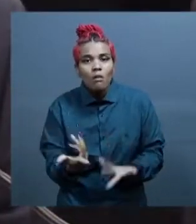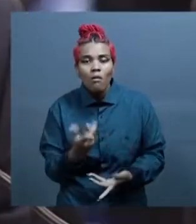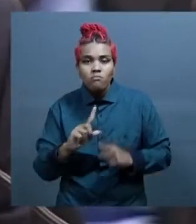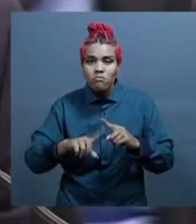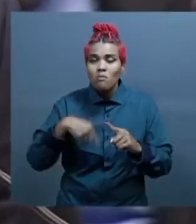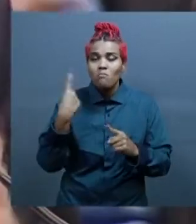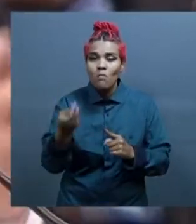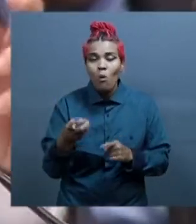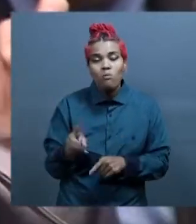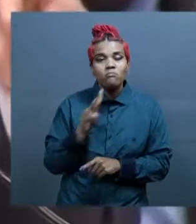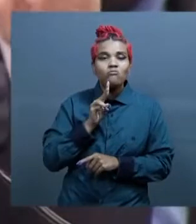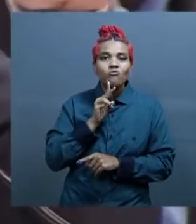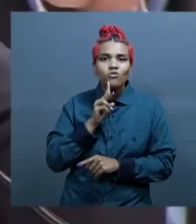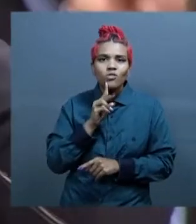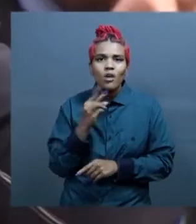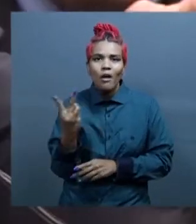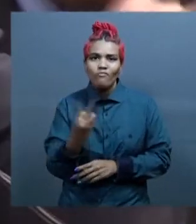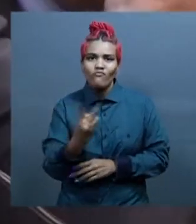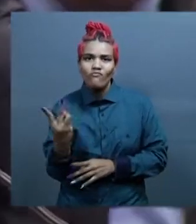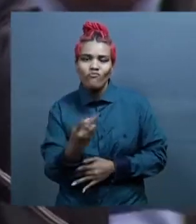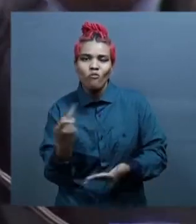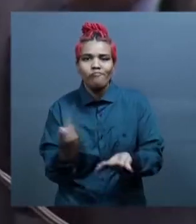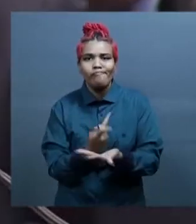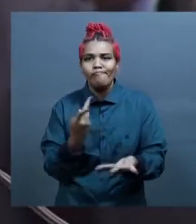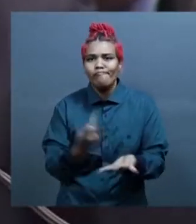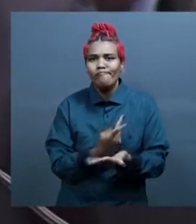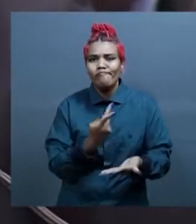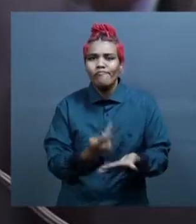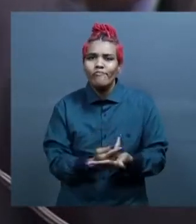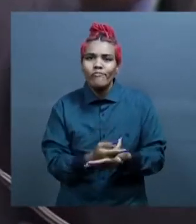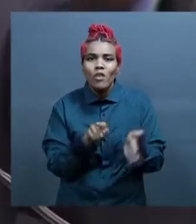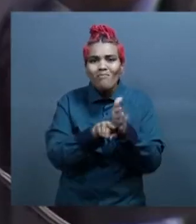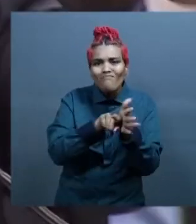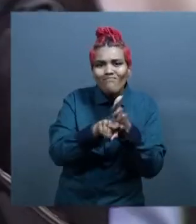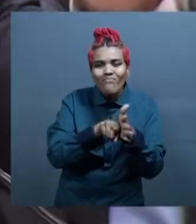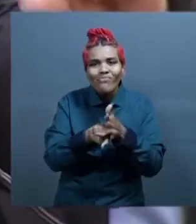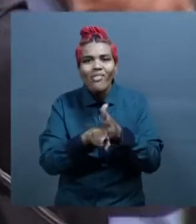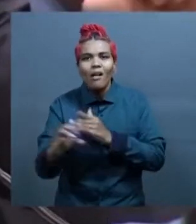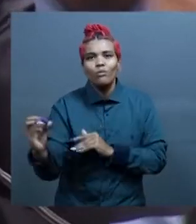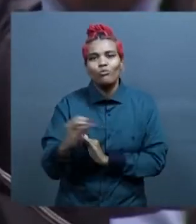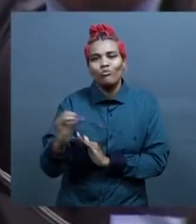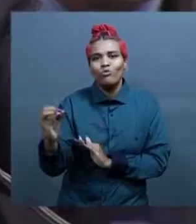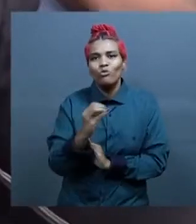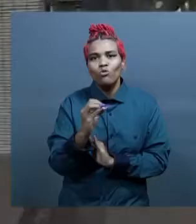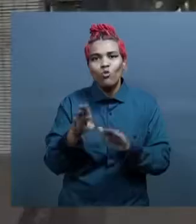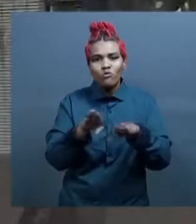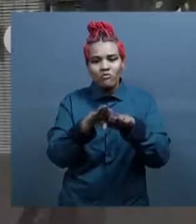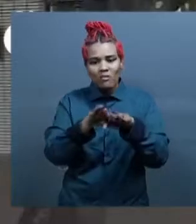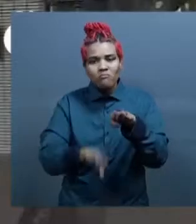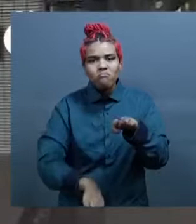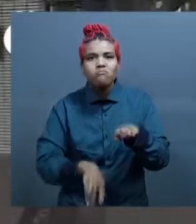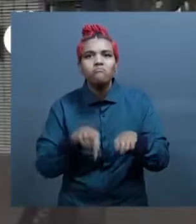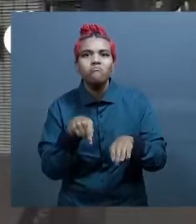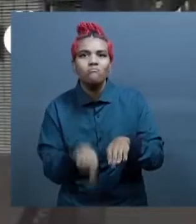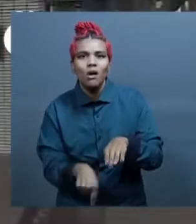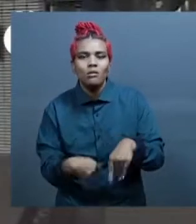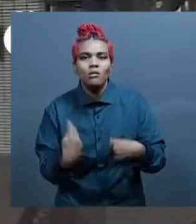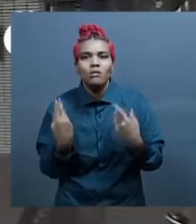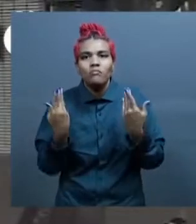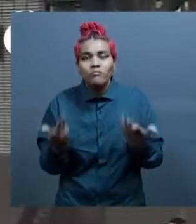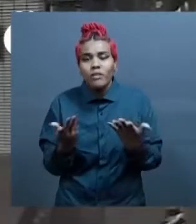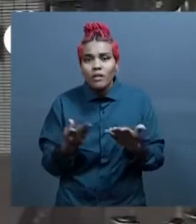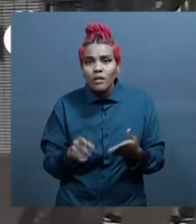sobre dois novos erros os dados de setembro e outubro também estariam abaixo do real com a revisão foram